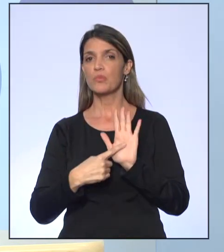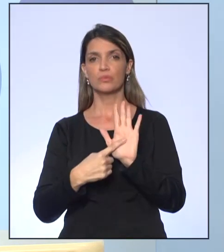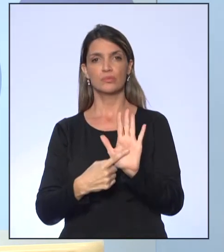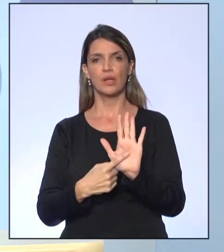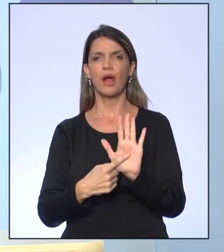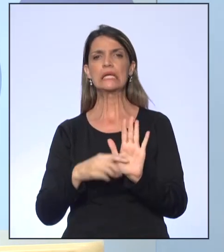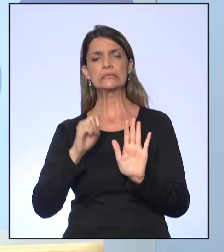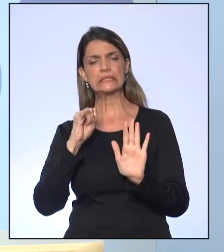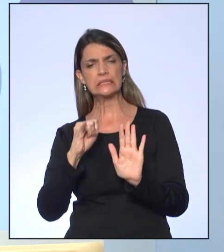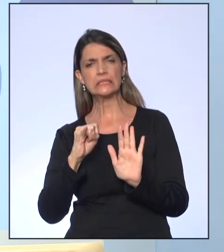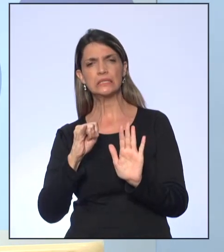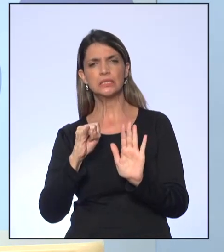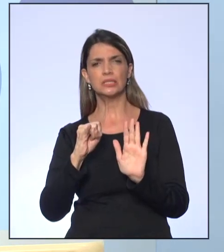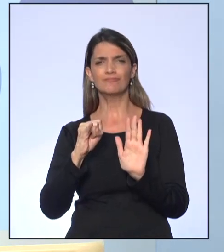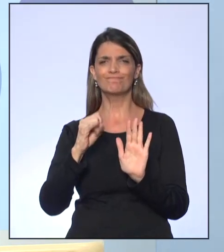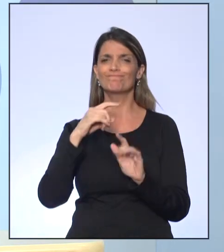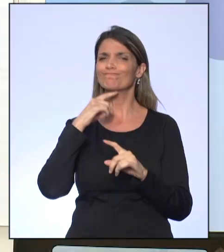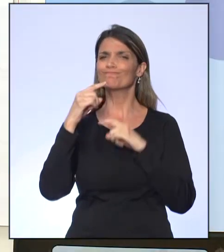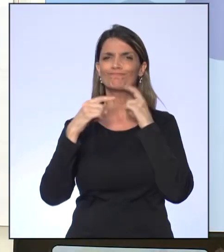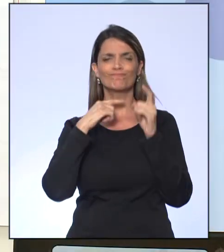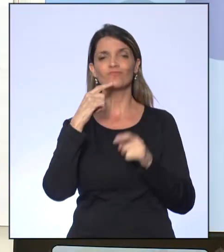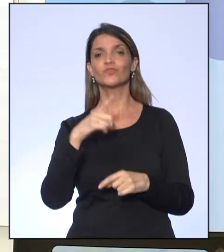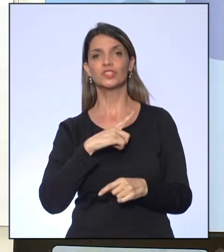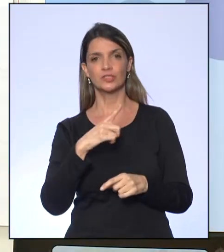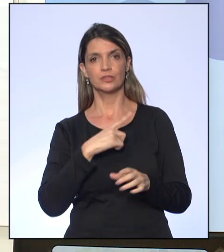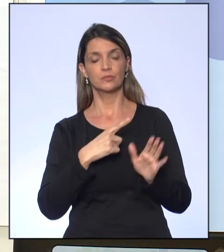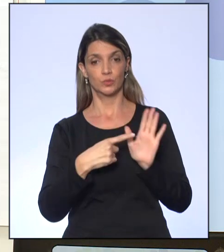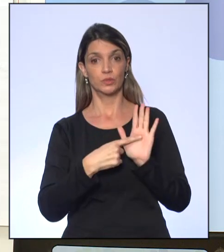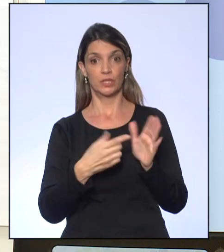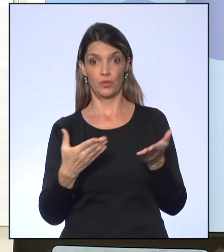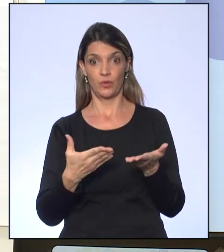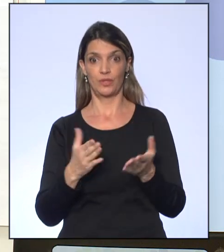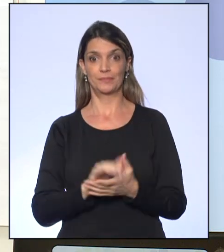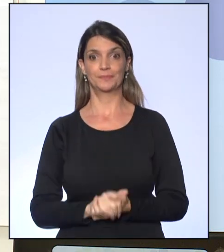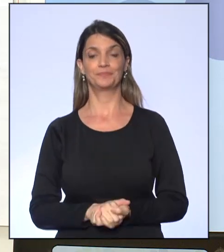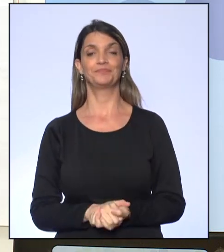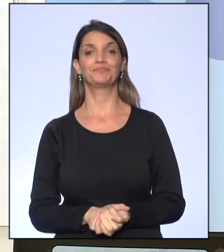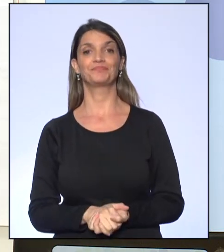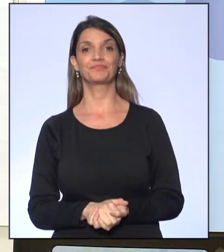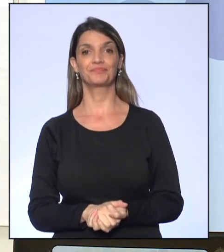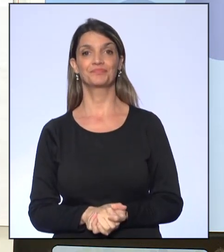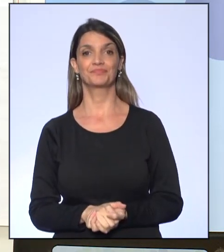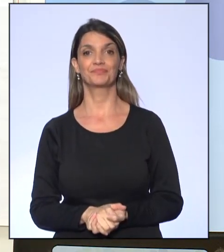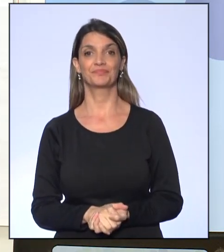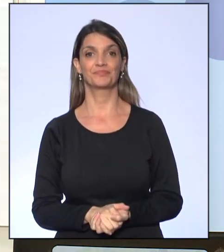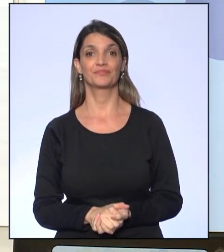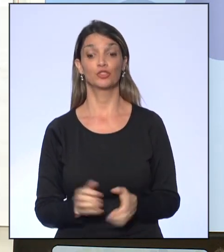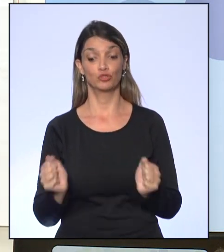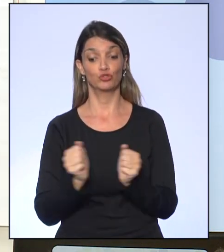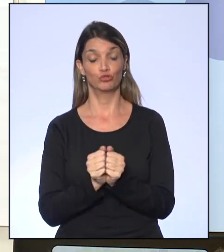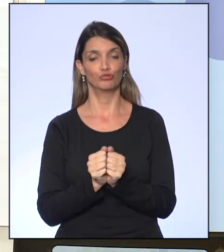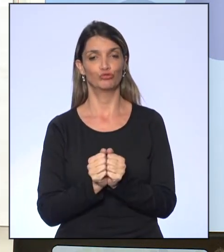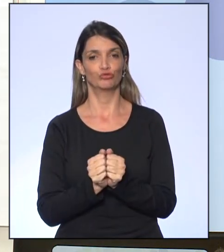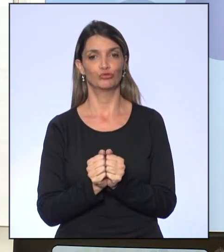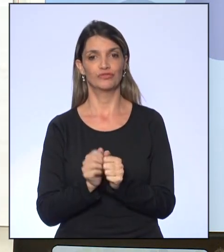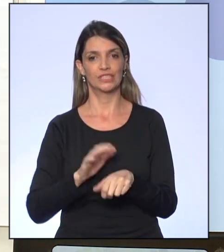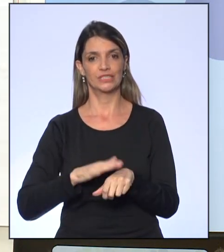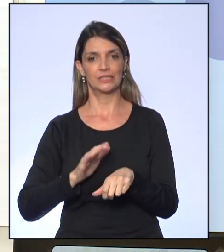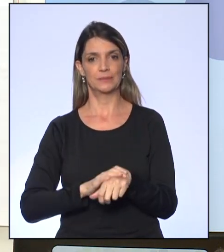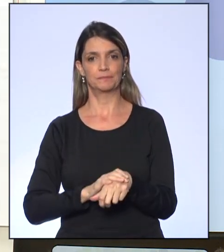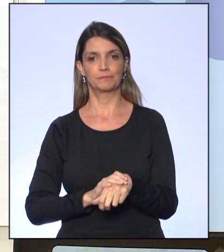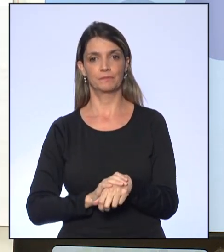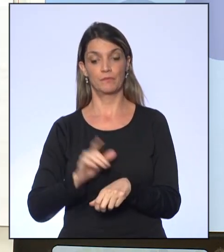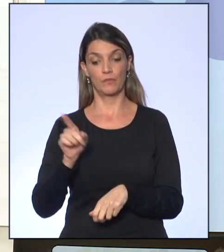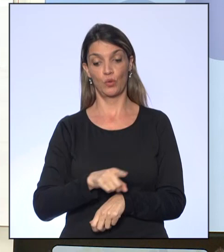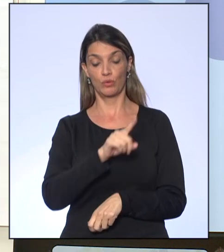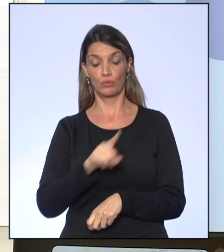ainda com uma pequena dúvida, vamos lá? Então vamos lá. Então, vamos lá fazendo junto. Então, multiplica em cruz aqui.